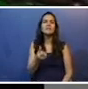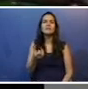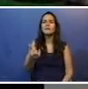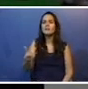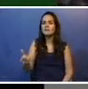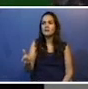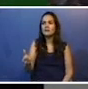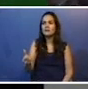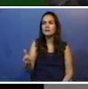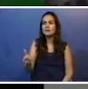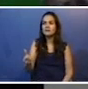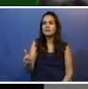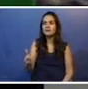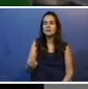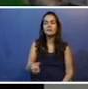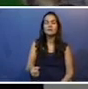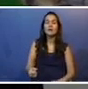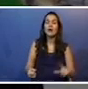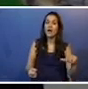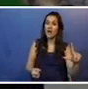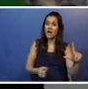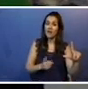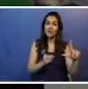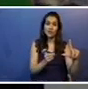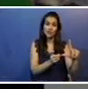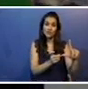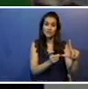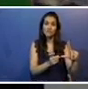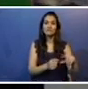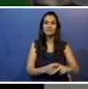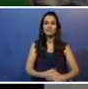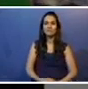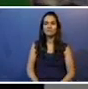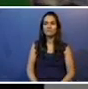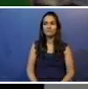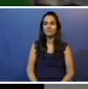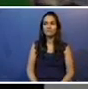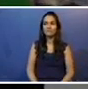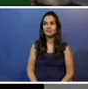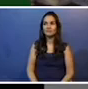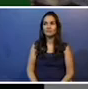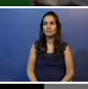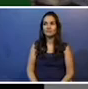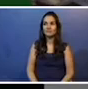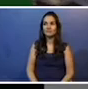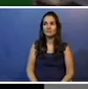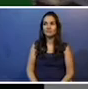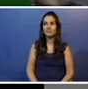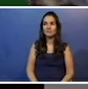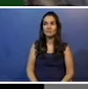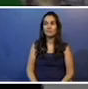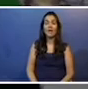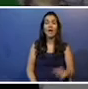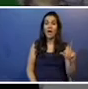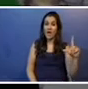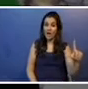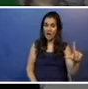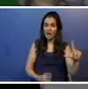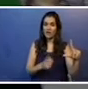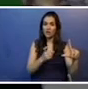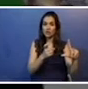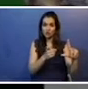66. Olha como ele vai ficar. L, X, V, I. Porque,